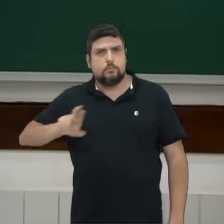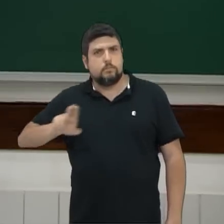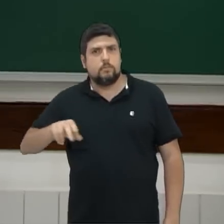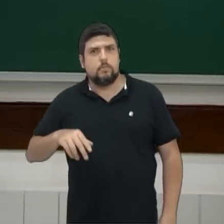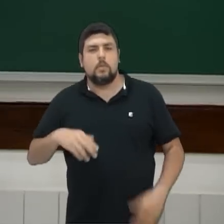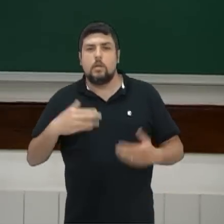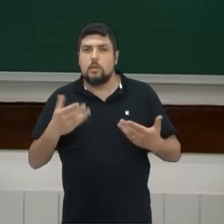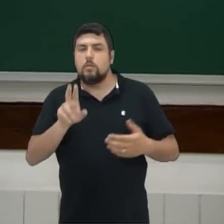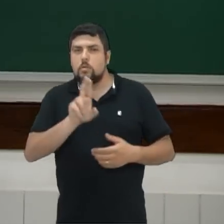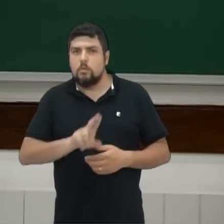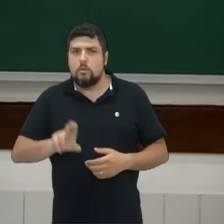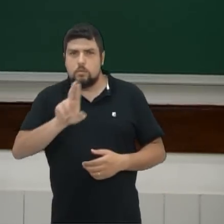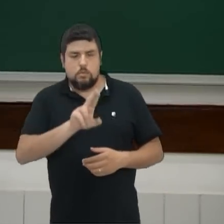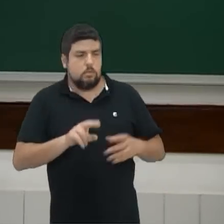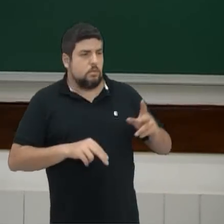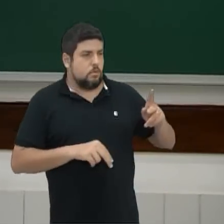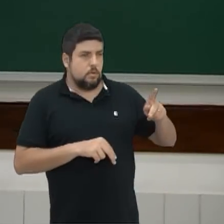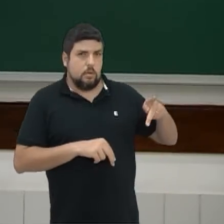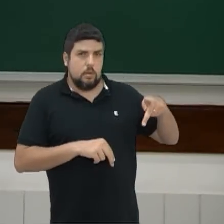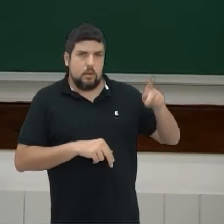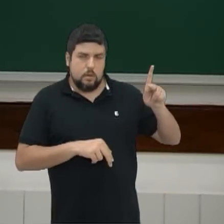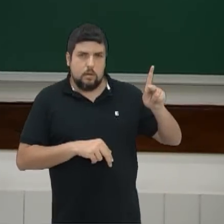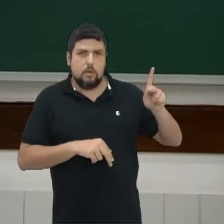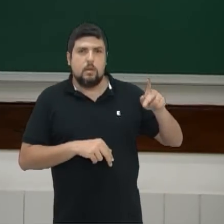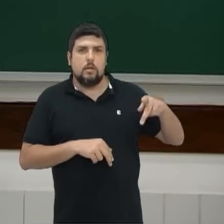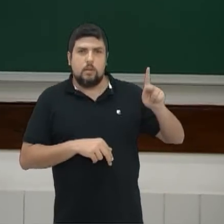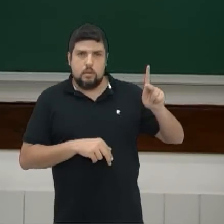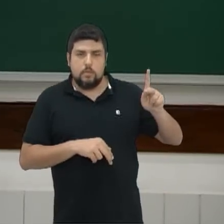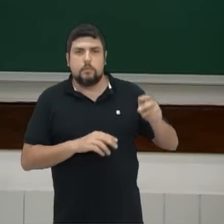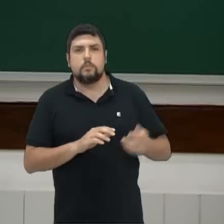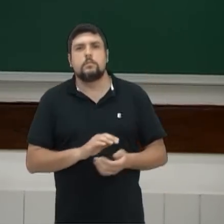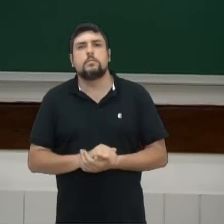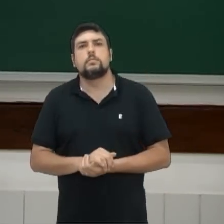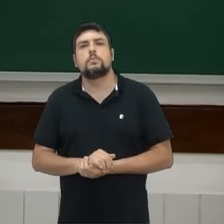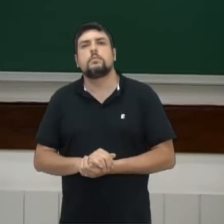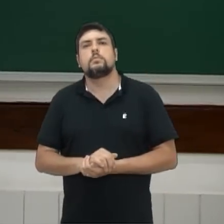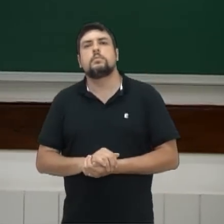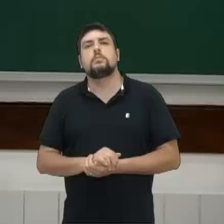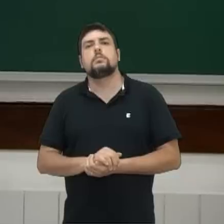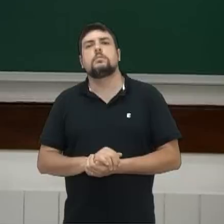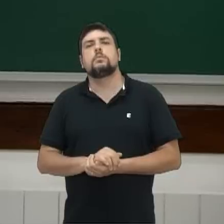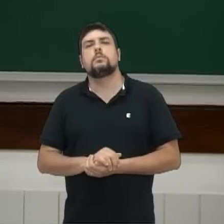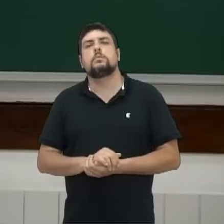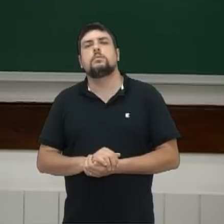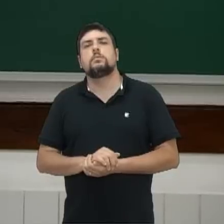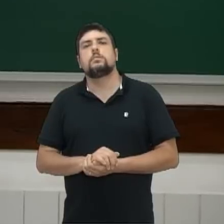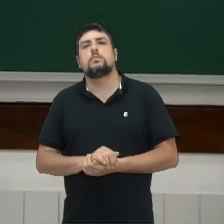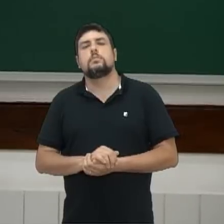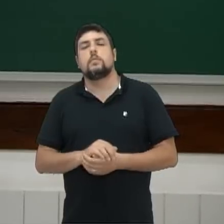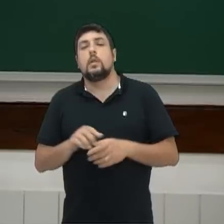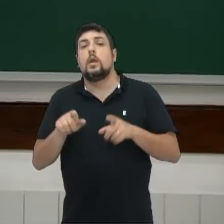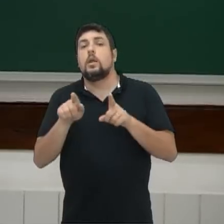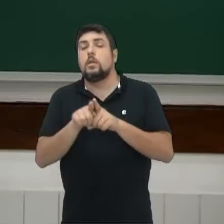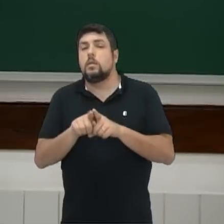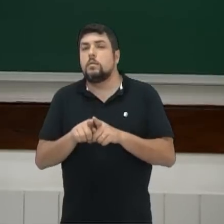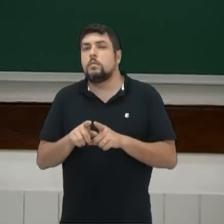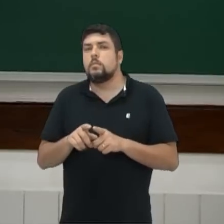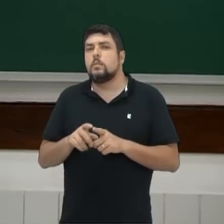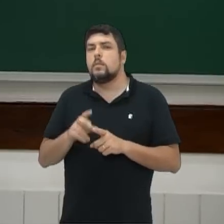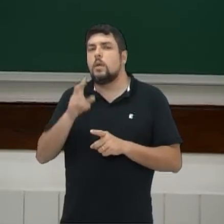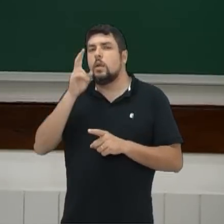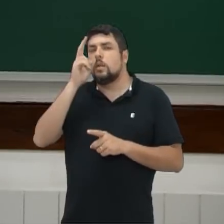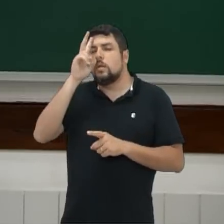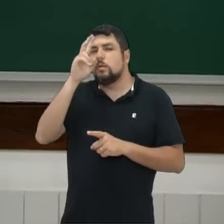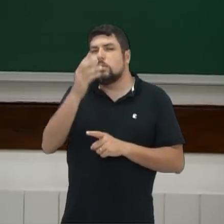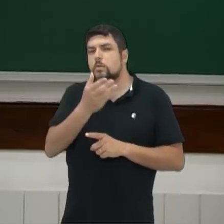unidade, quando vocês estiverem escrevendo por extenso nas unidades, não por extenso. Também quero lembrar vocês das outras unidades que a gente não viu nessa